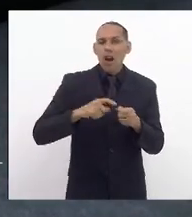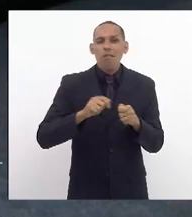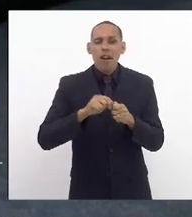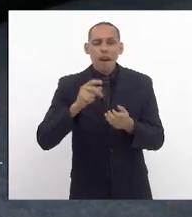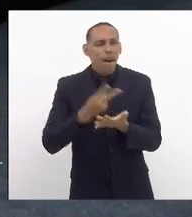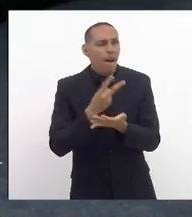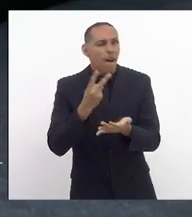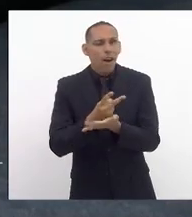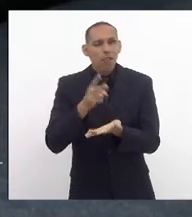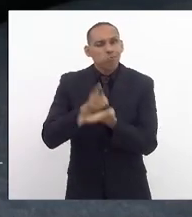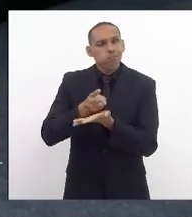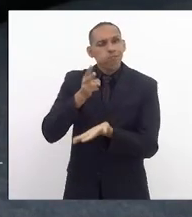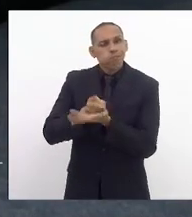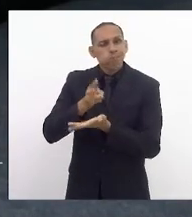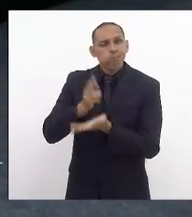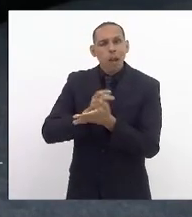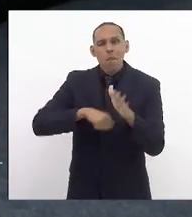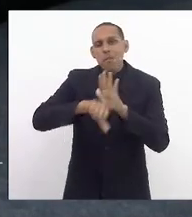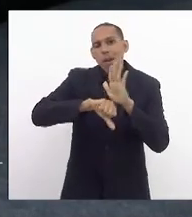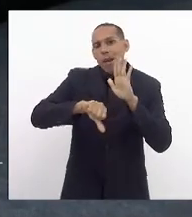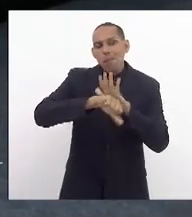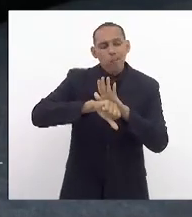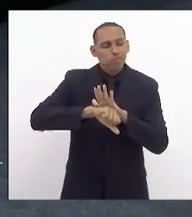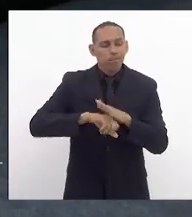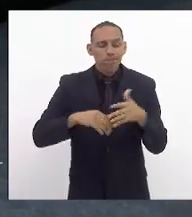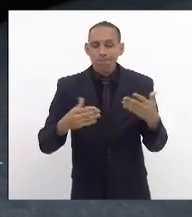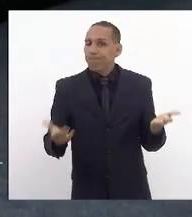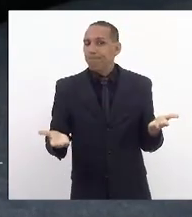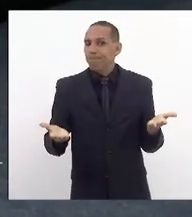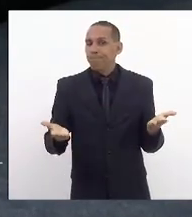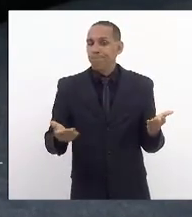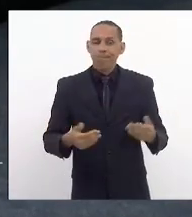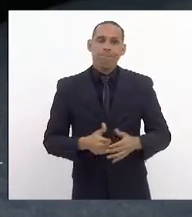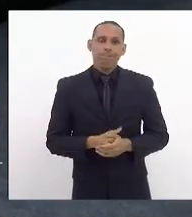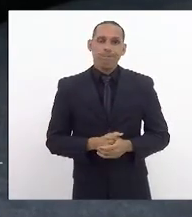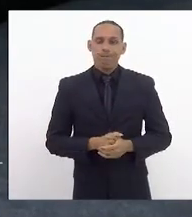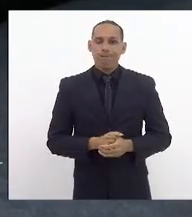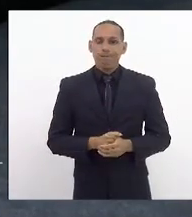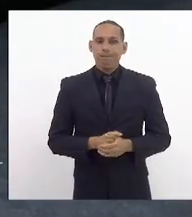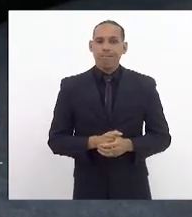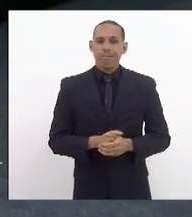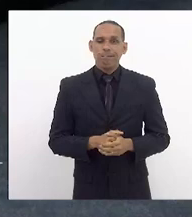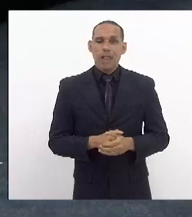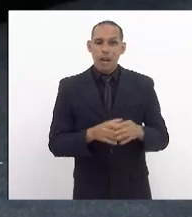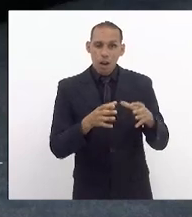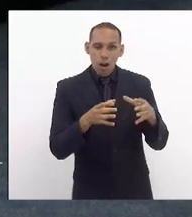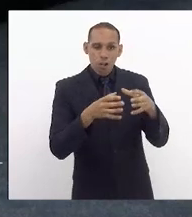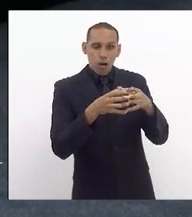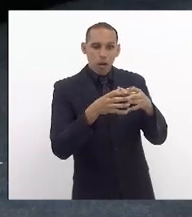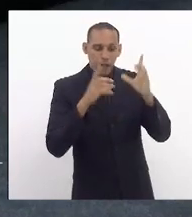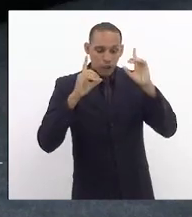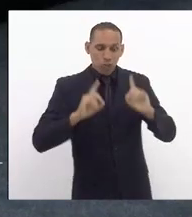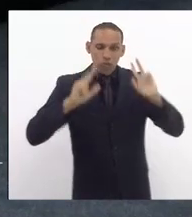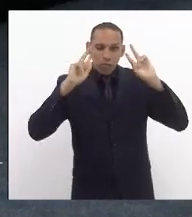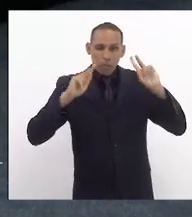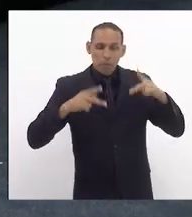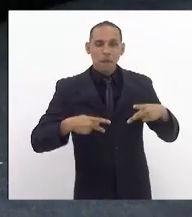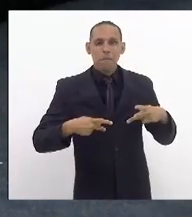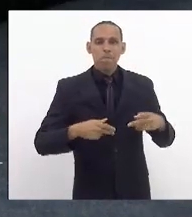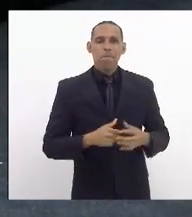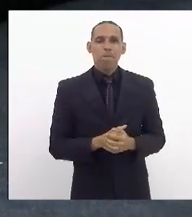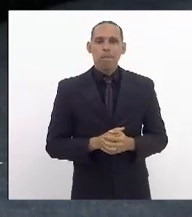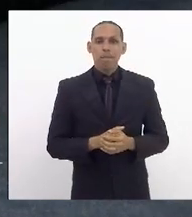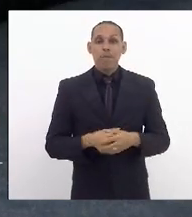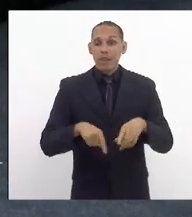os crimes. Pois bem, a Comissão de Direitos Humanos